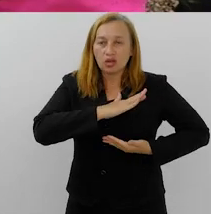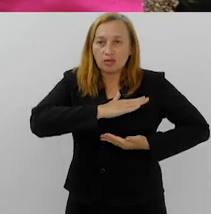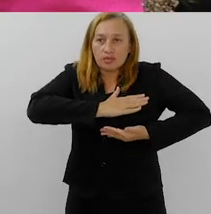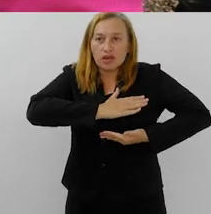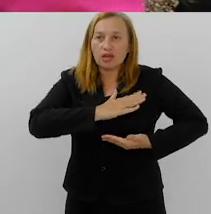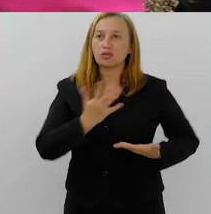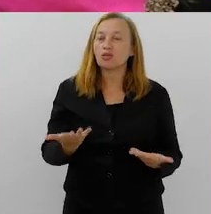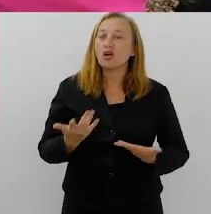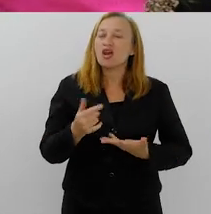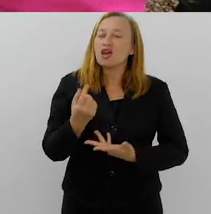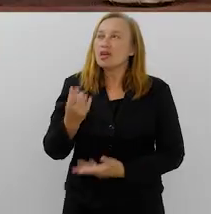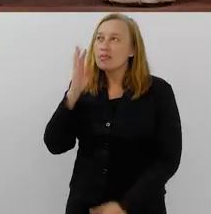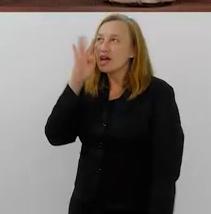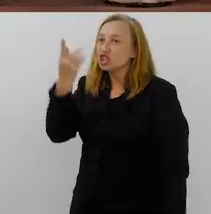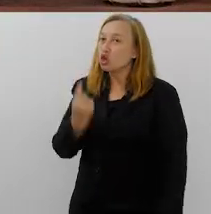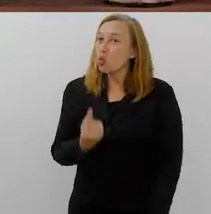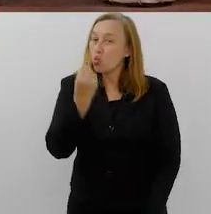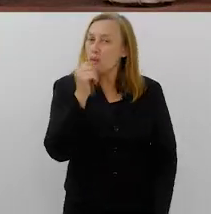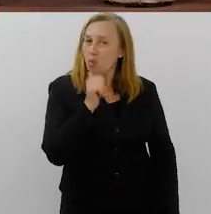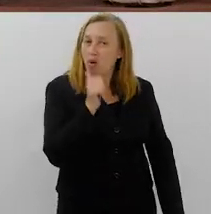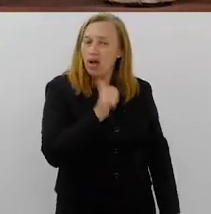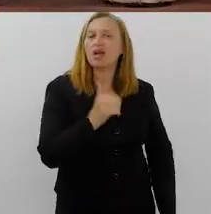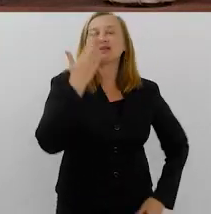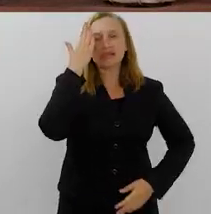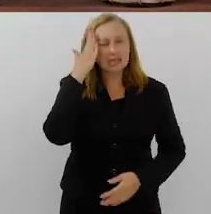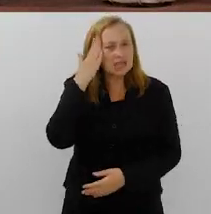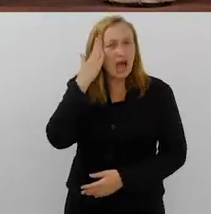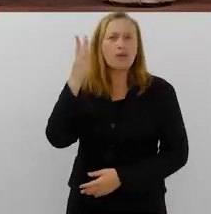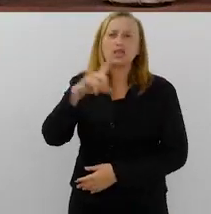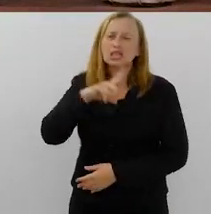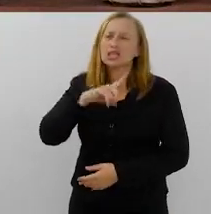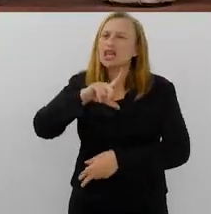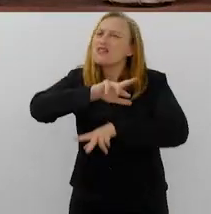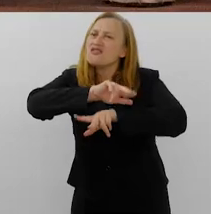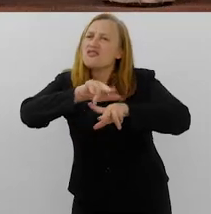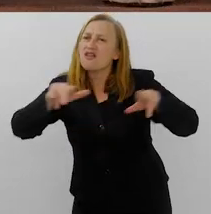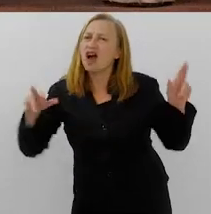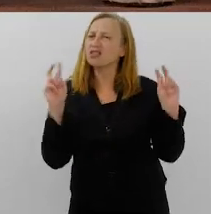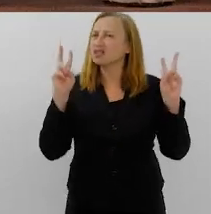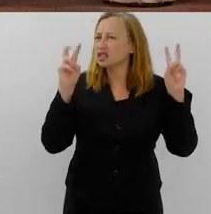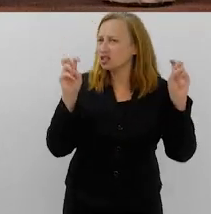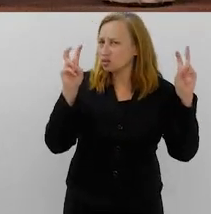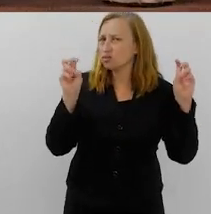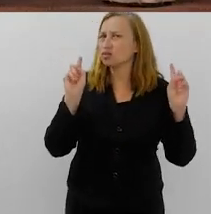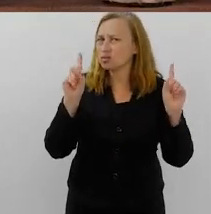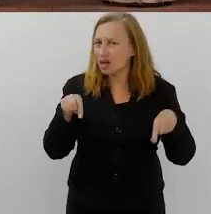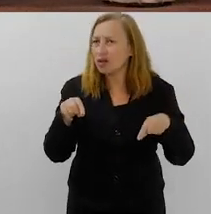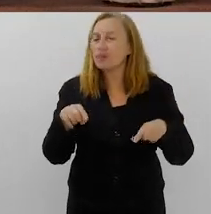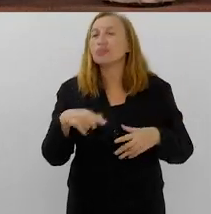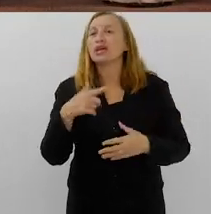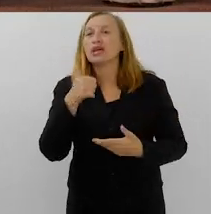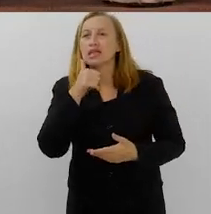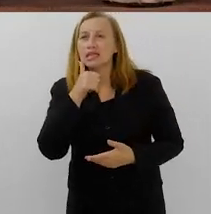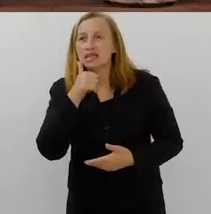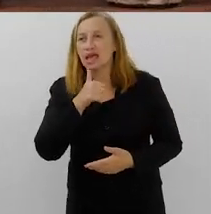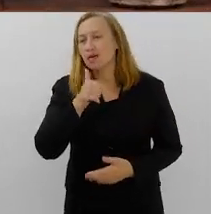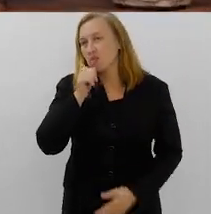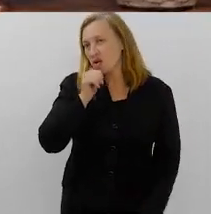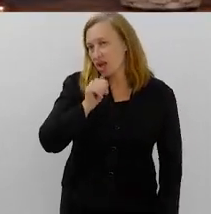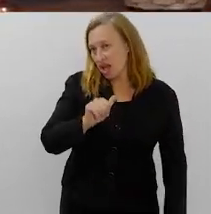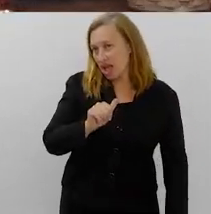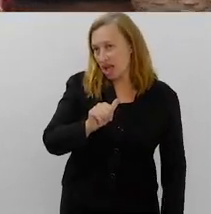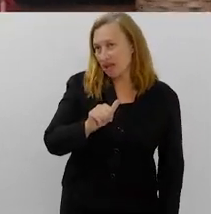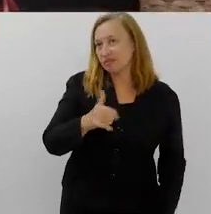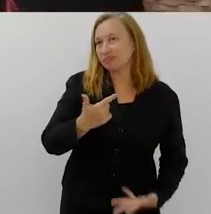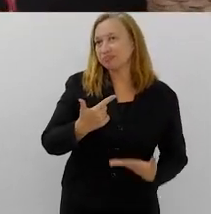imagina uma mulher a gente sabe que tem a tem tem várias questões envolvidas né o